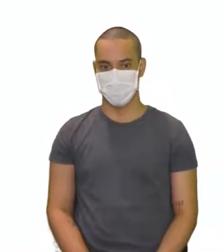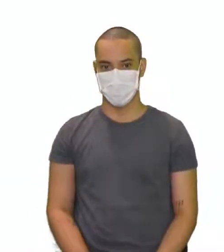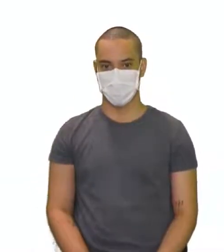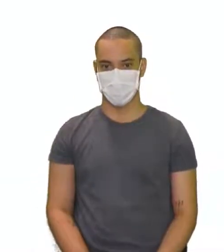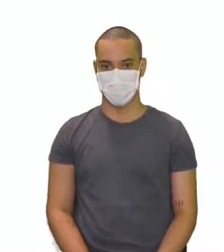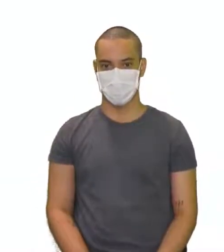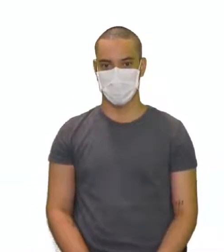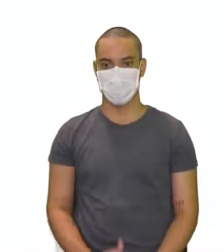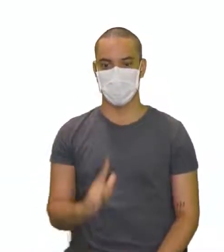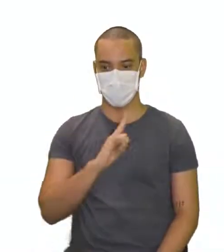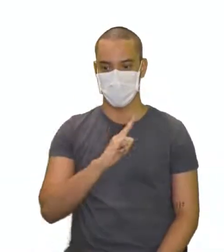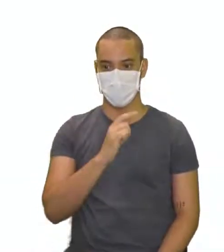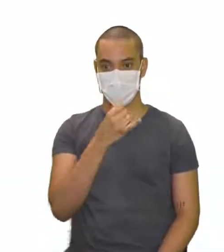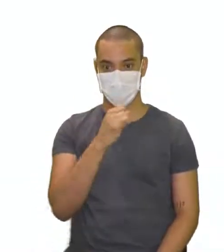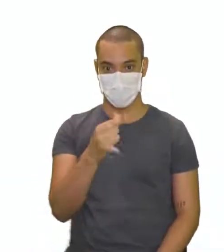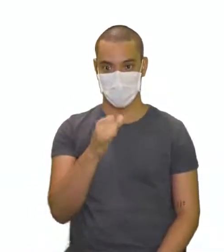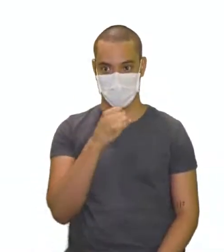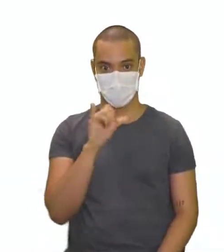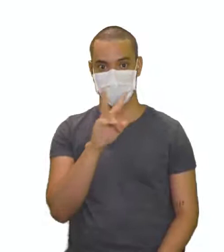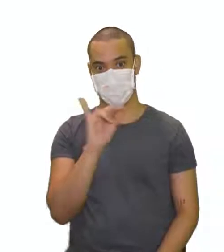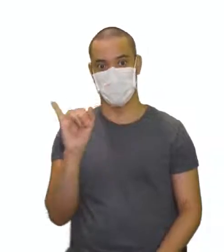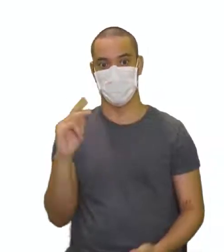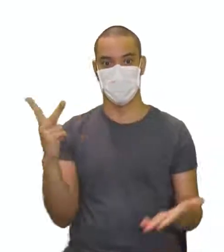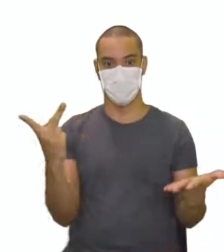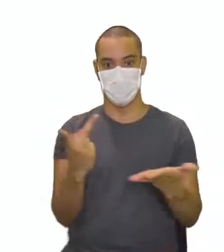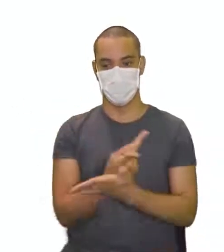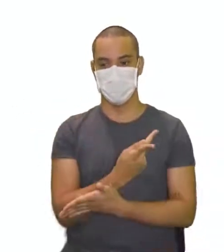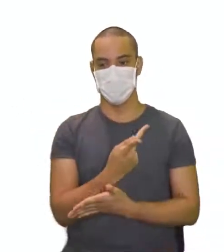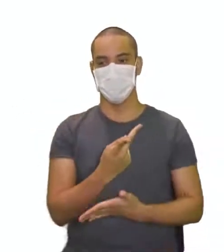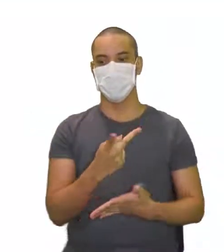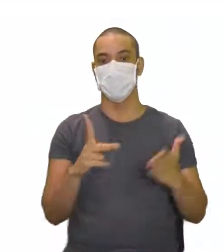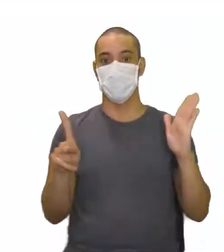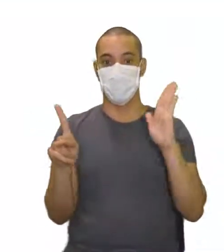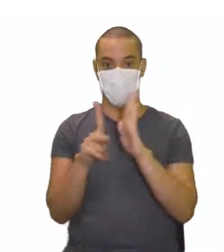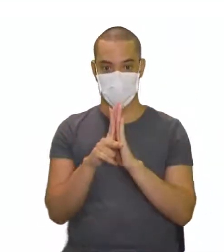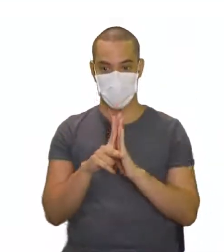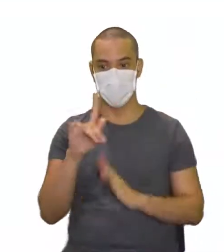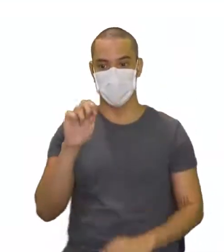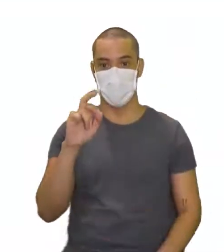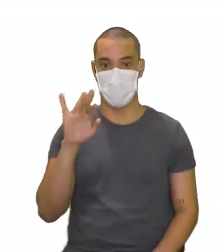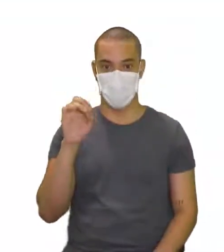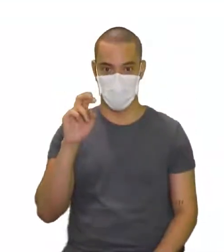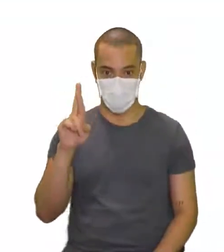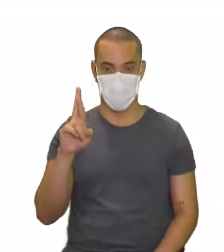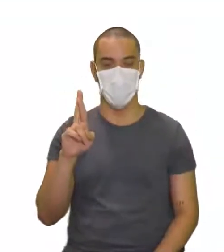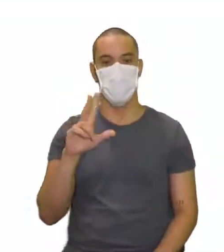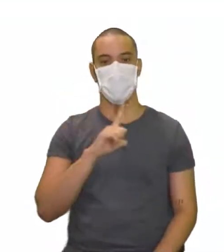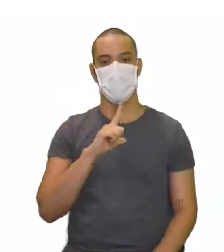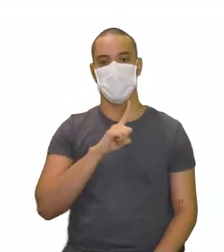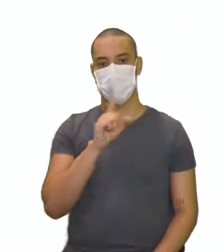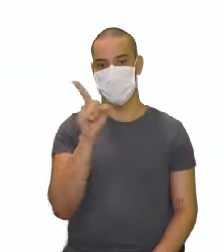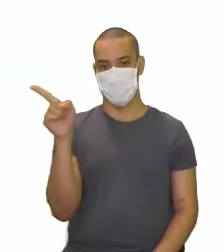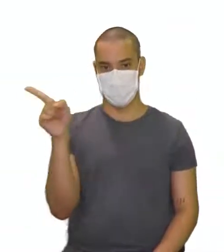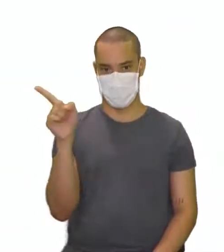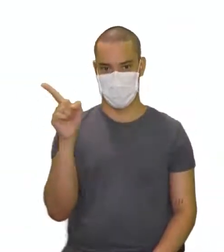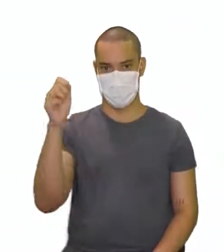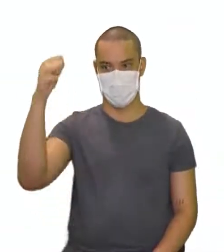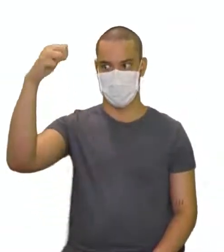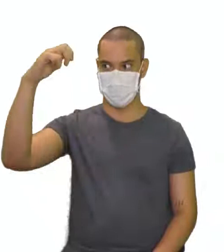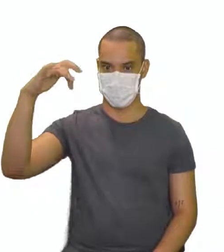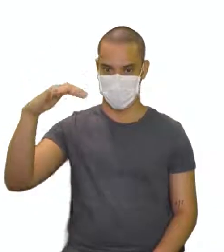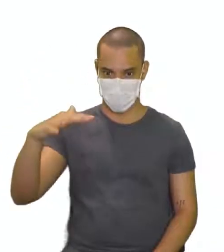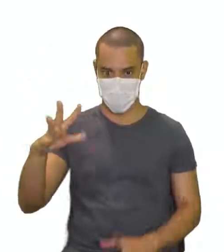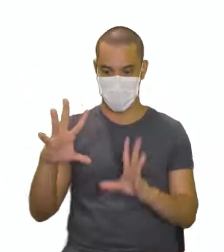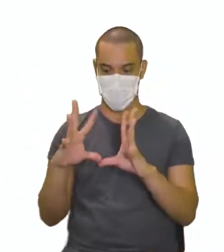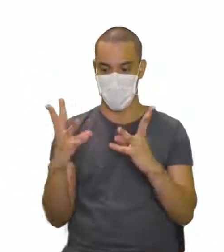ali o receptor, energia elétrica, que vai vir, né? Fornecida pelo gerador, passa pelo receptor, parte dessa energia ela vai